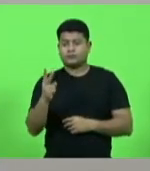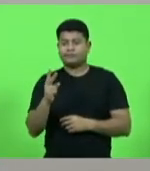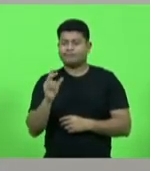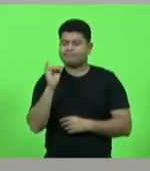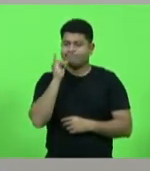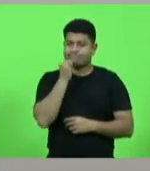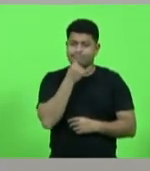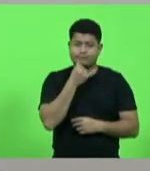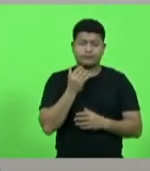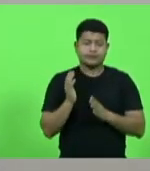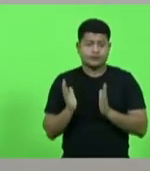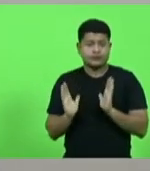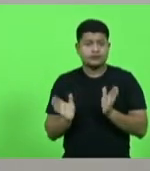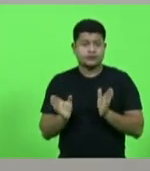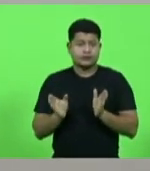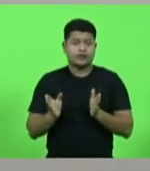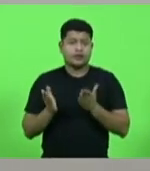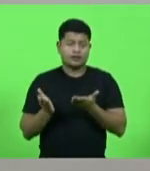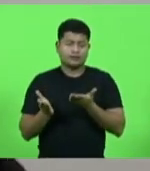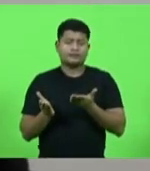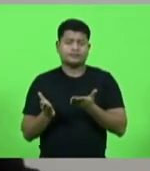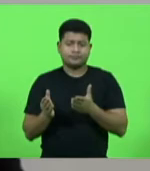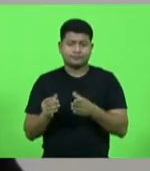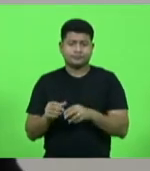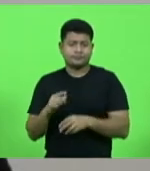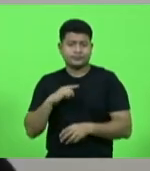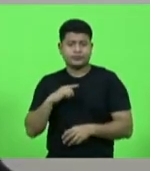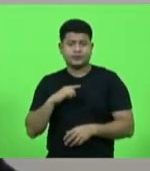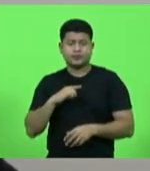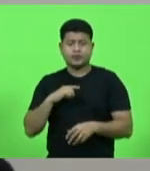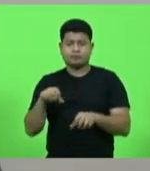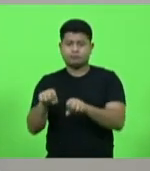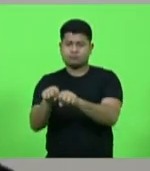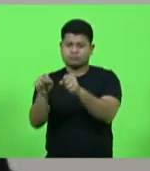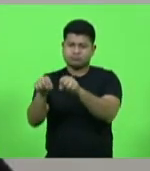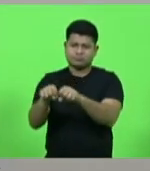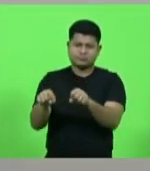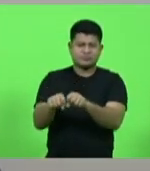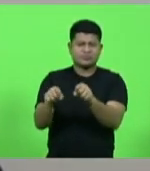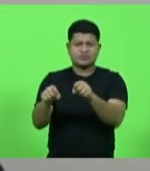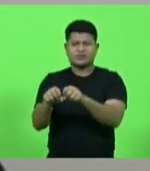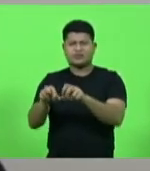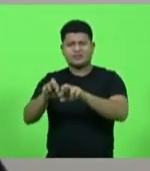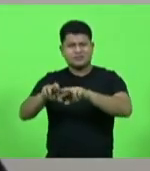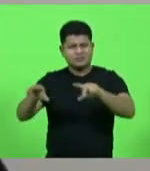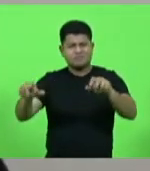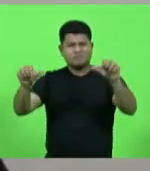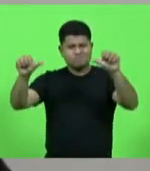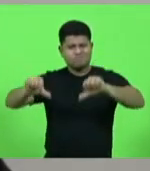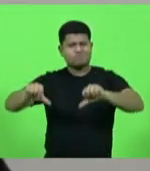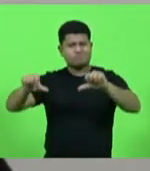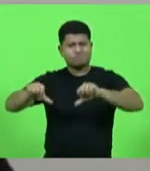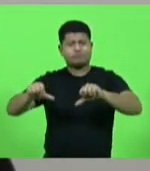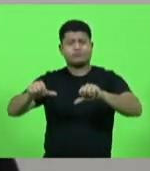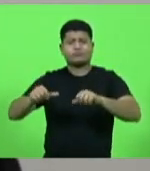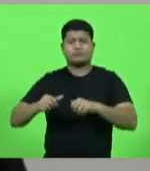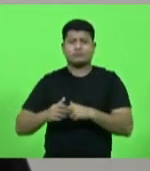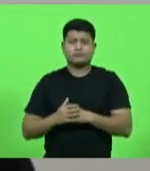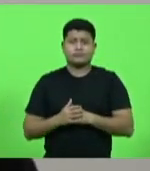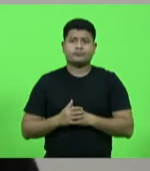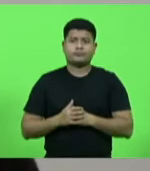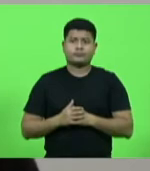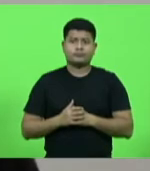infelizmente, ela se encontrava nas piores condições que a gente pudesse